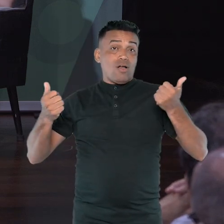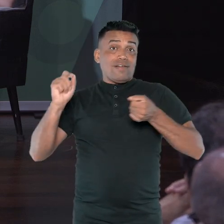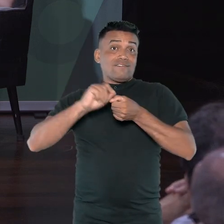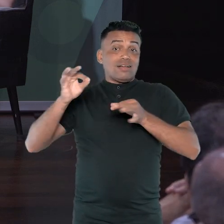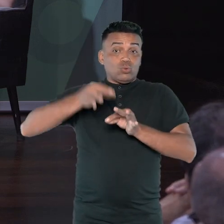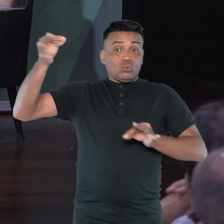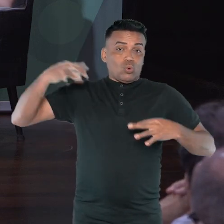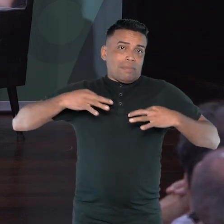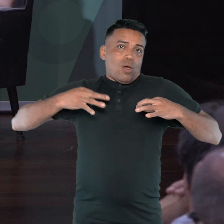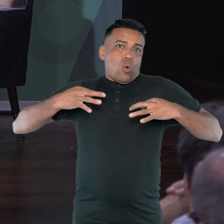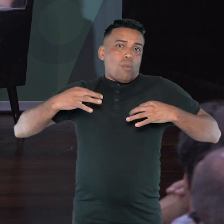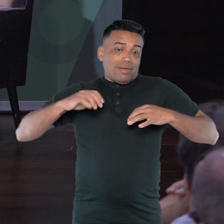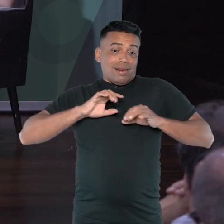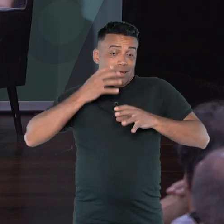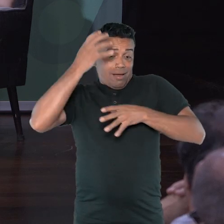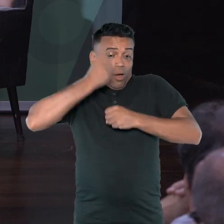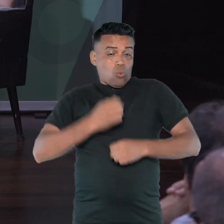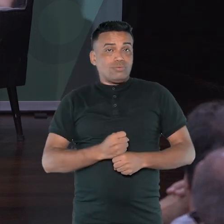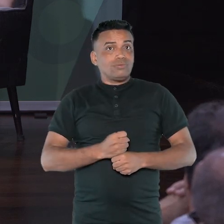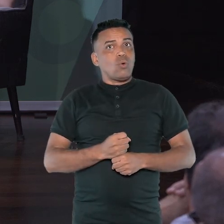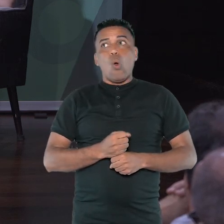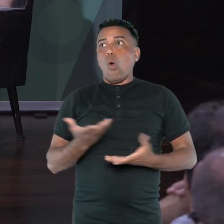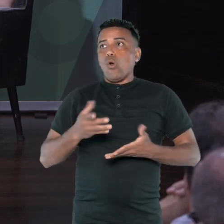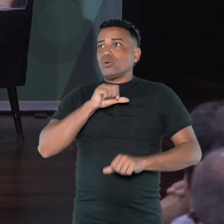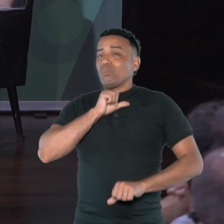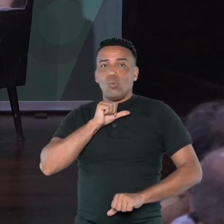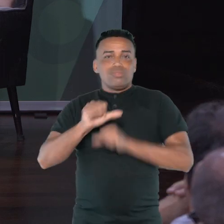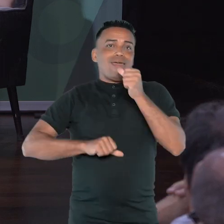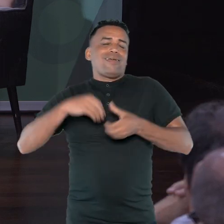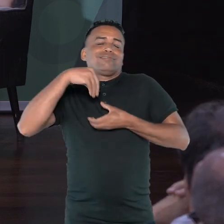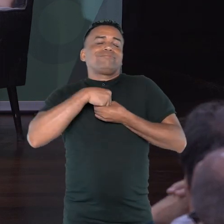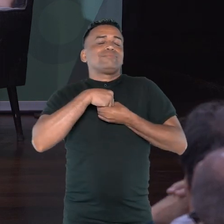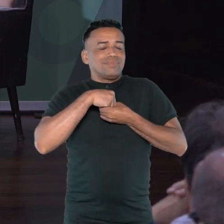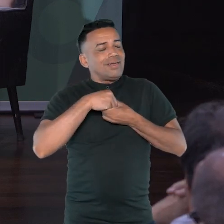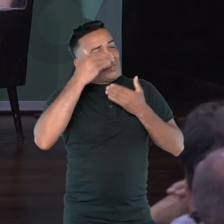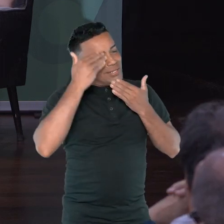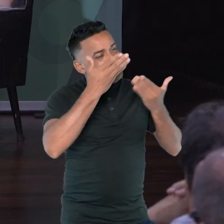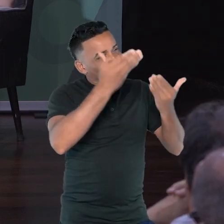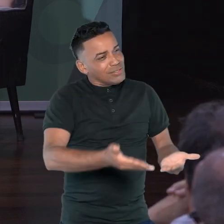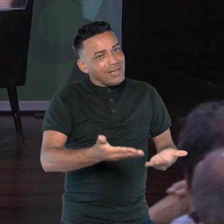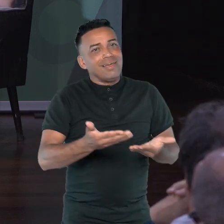lá. Eu saio daqui hoje de outro tamanho, devo grande parte disso a você,